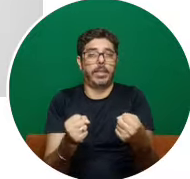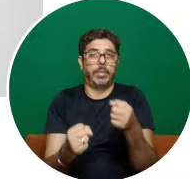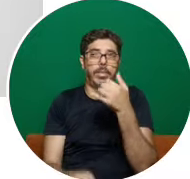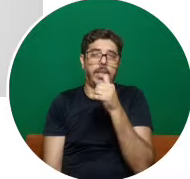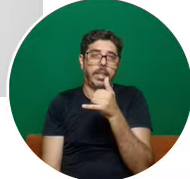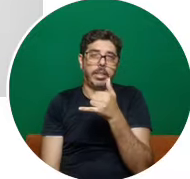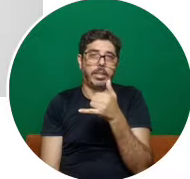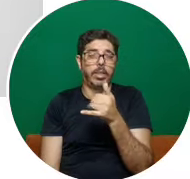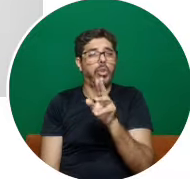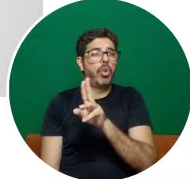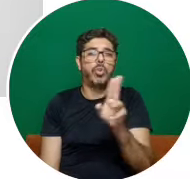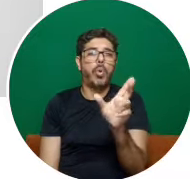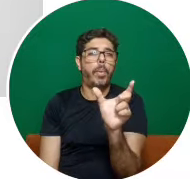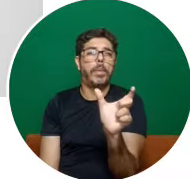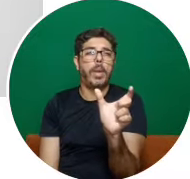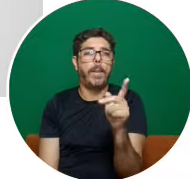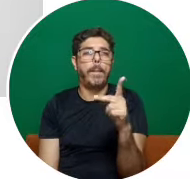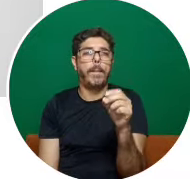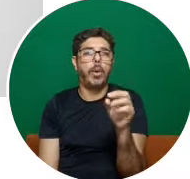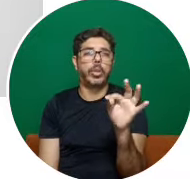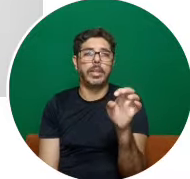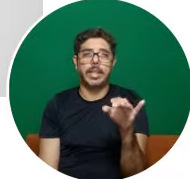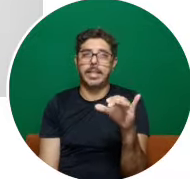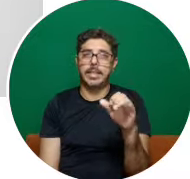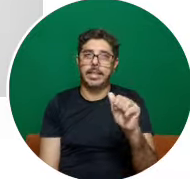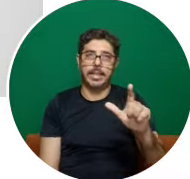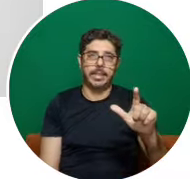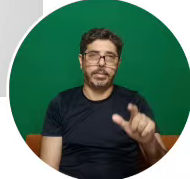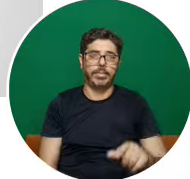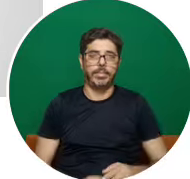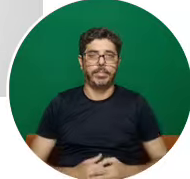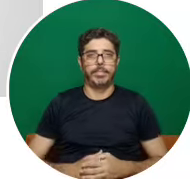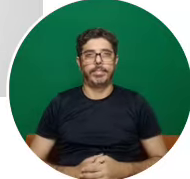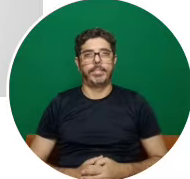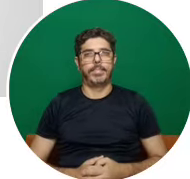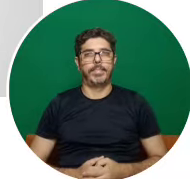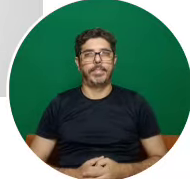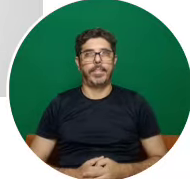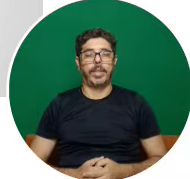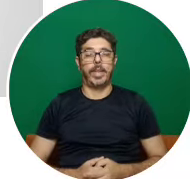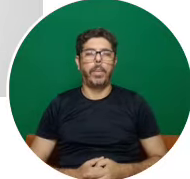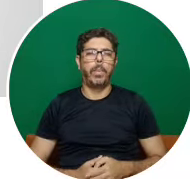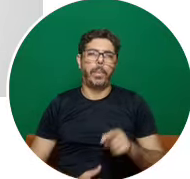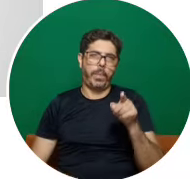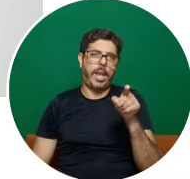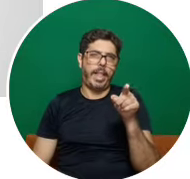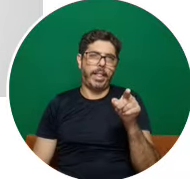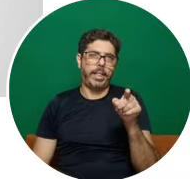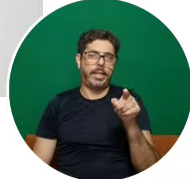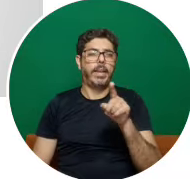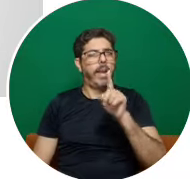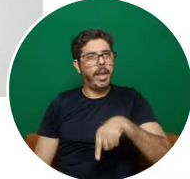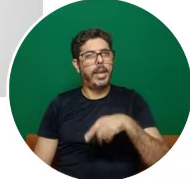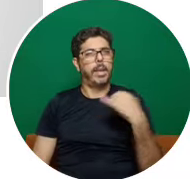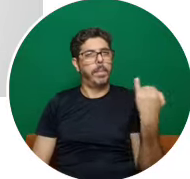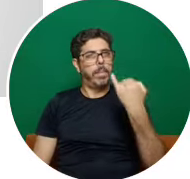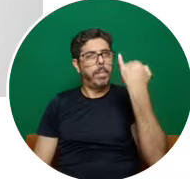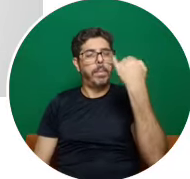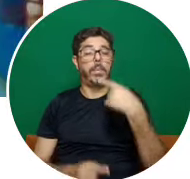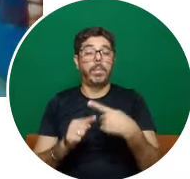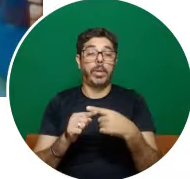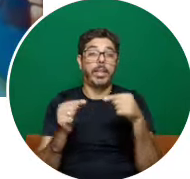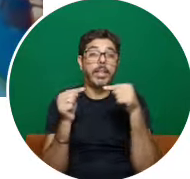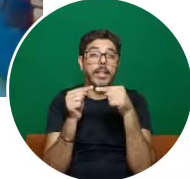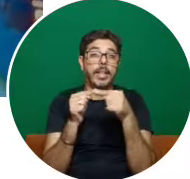potencial elétrica por unidade de carga, que é o que nós chamamos de potencial elétrico, ou simplesmente